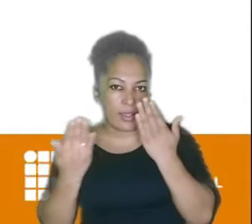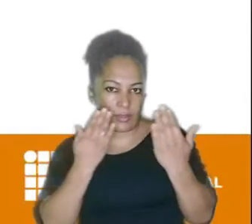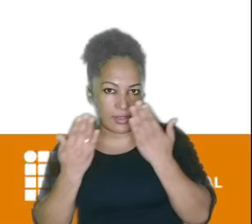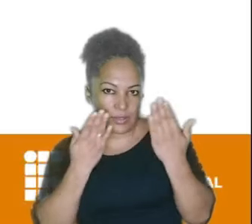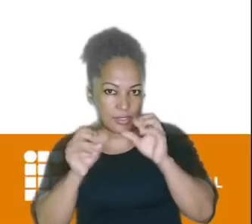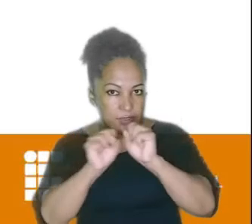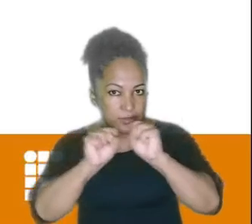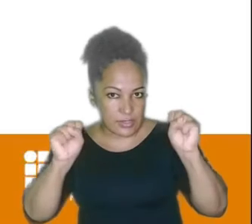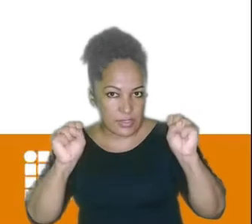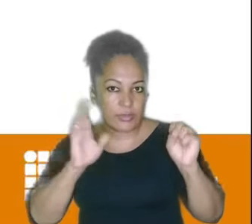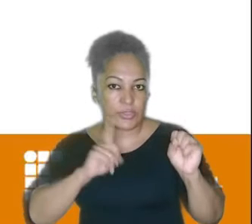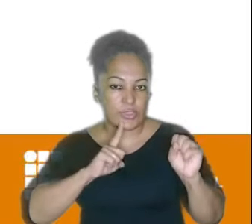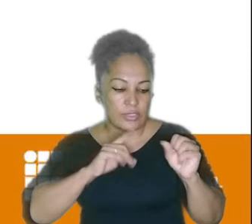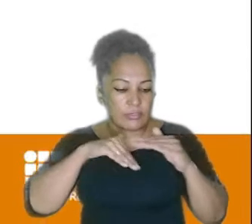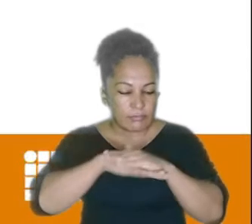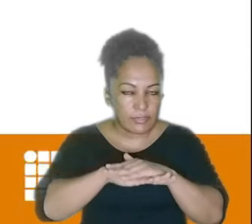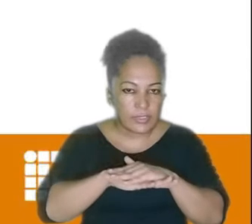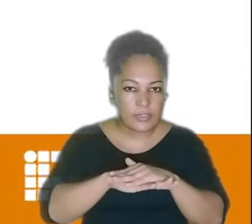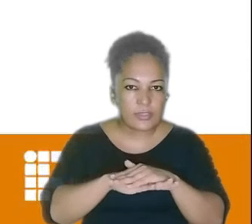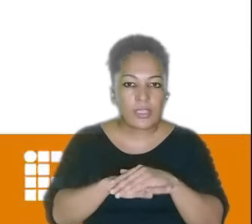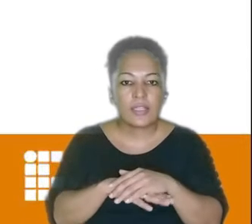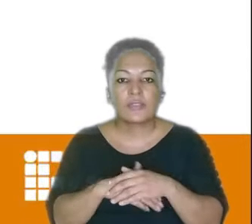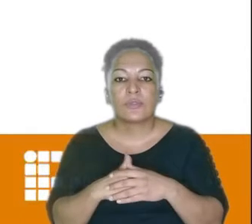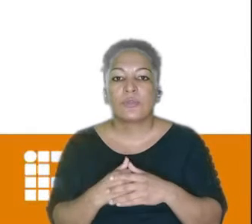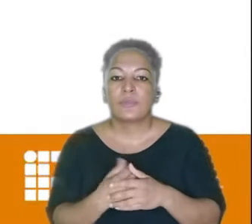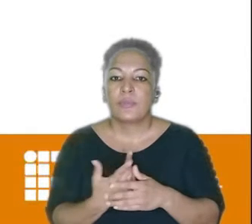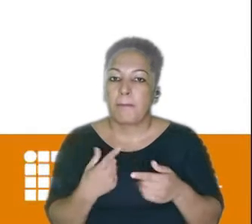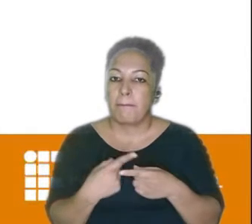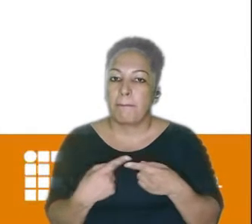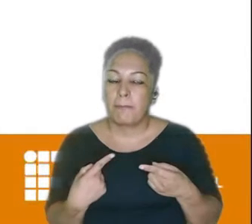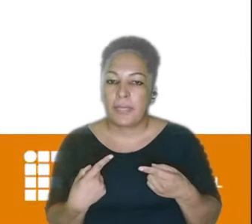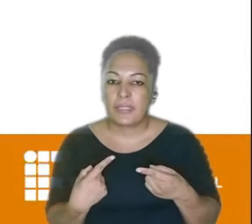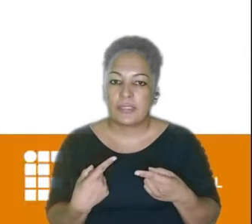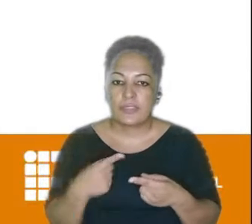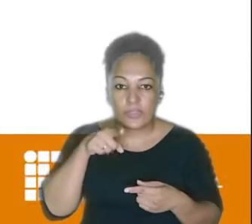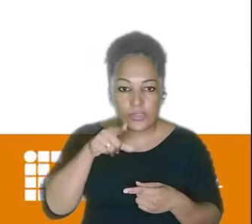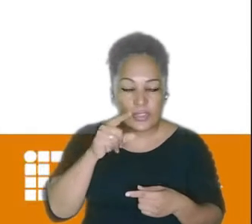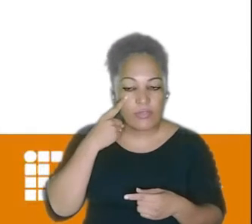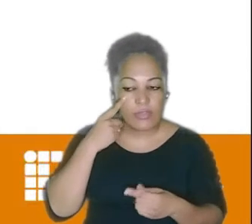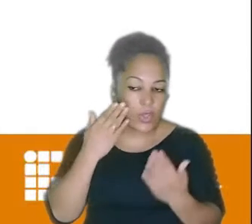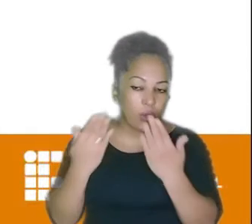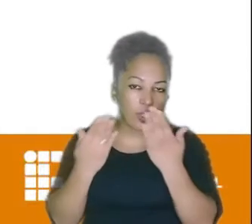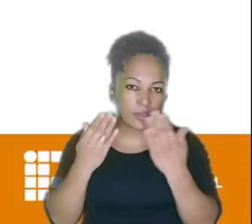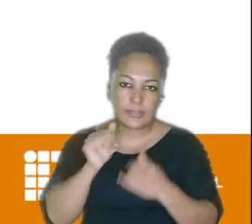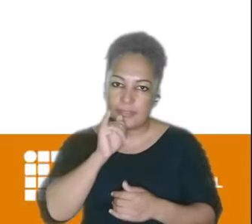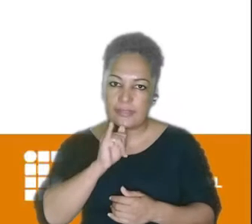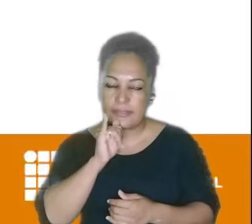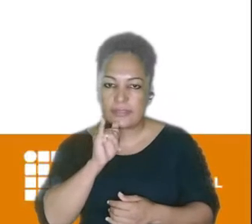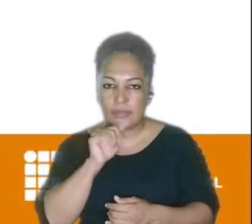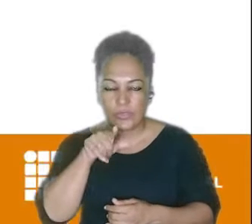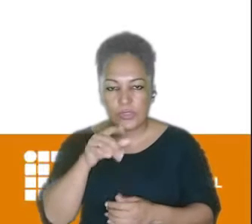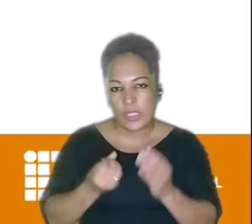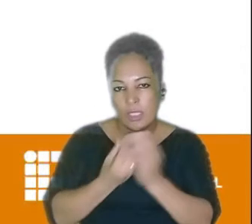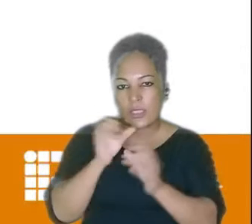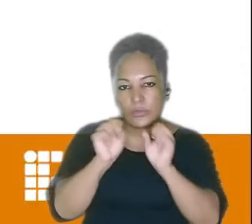sistemas que já existem sobre aquele determinado tipo de negócio para você fazer a sua análise.